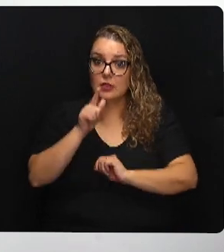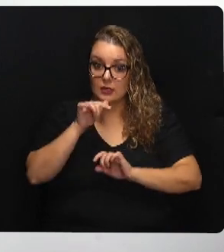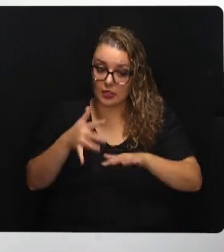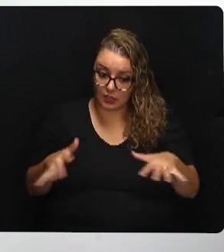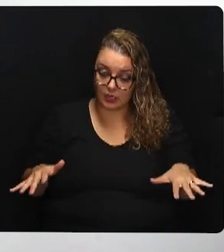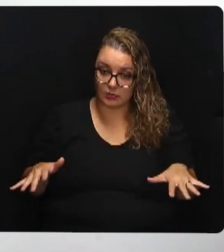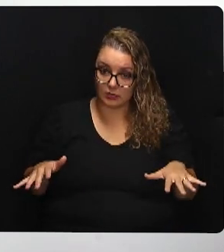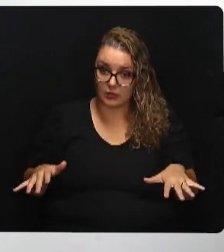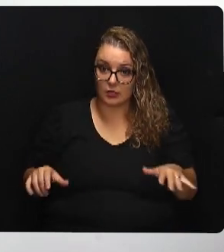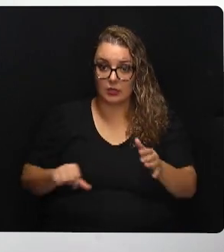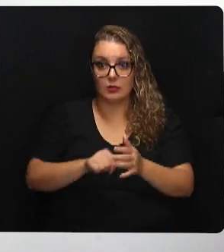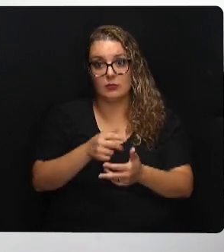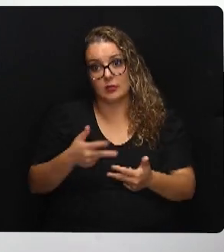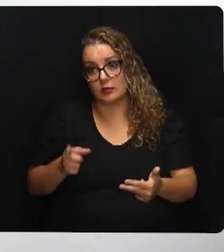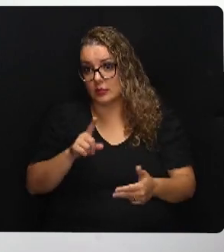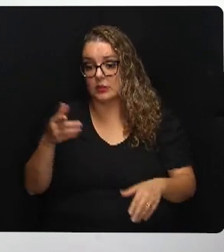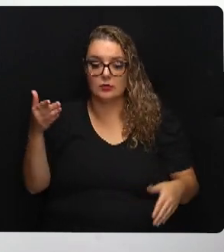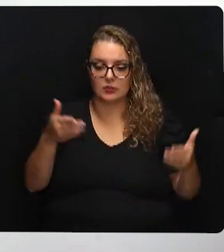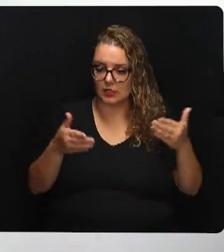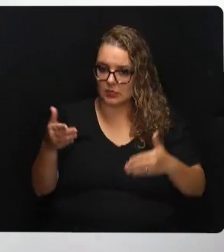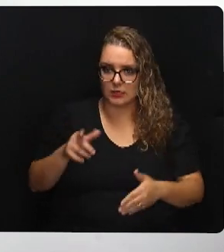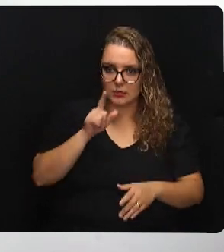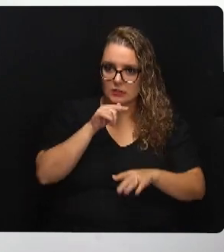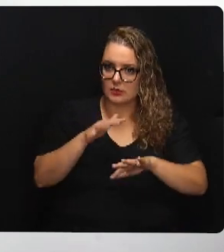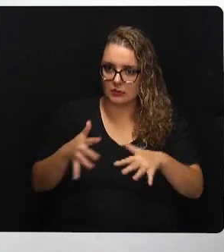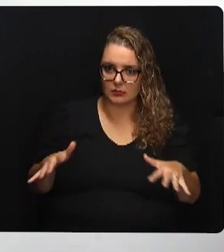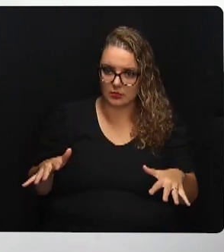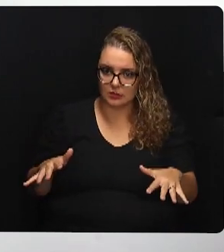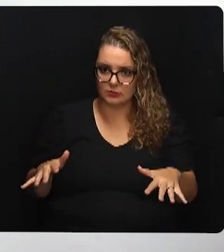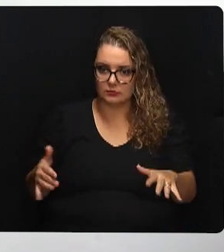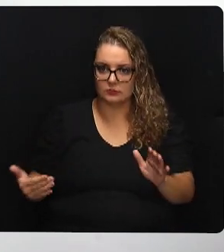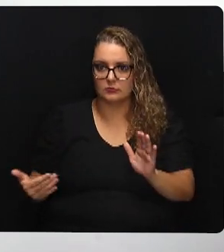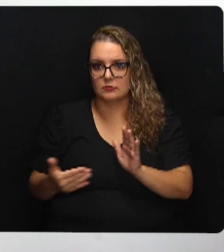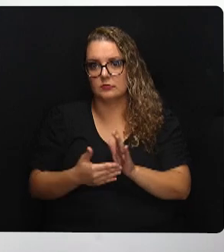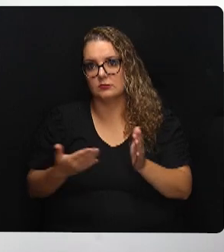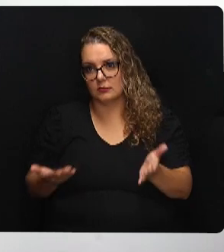água. E aí, a primeira coisa é não frequentar essa praia.